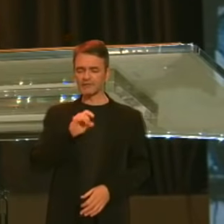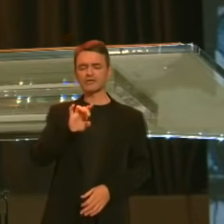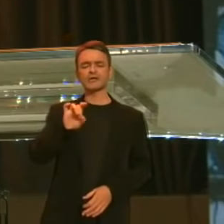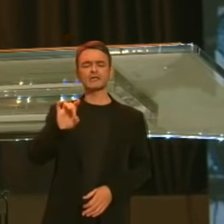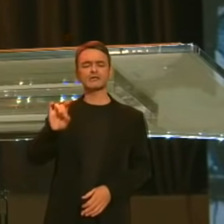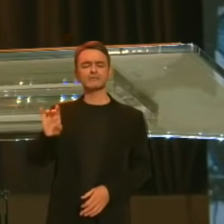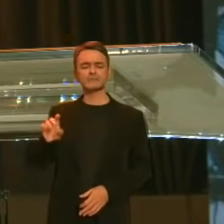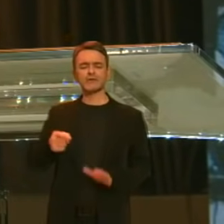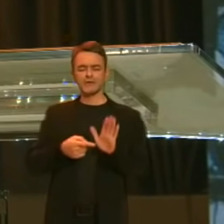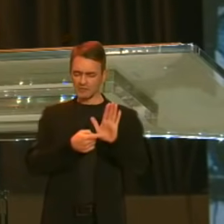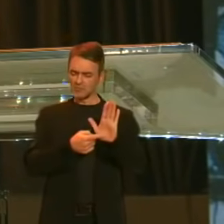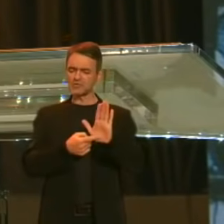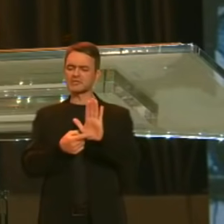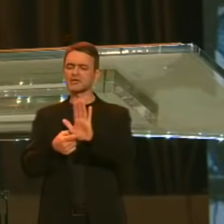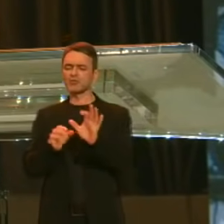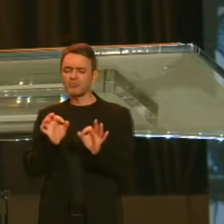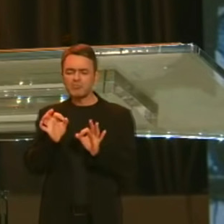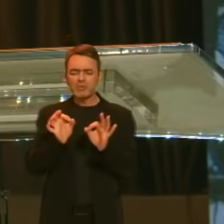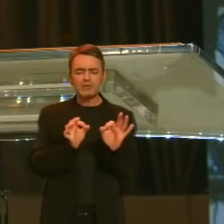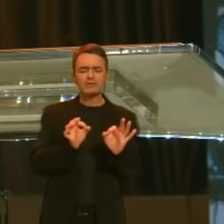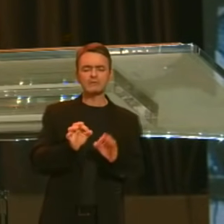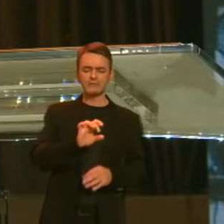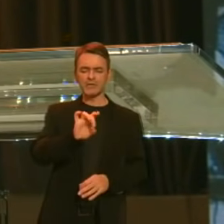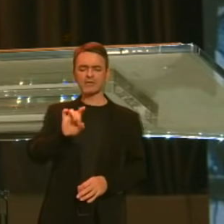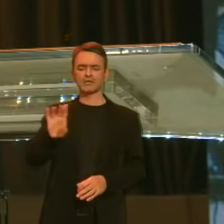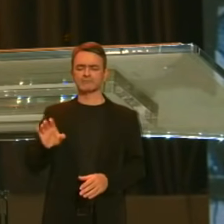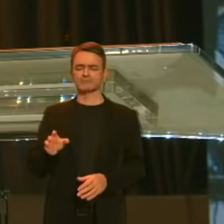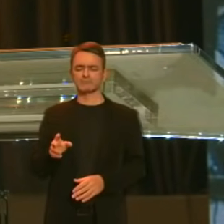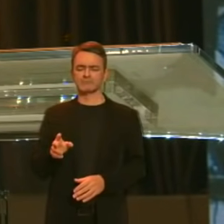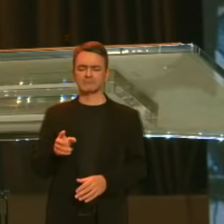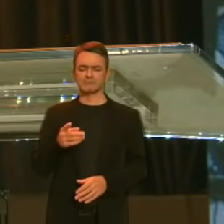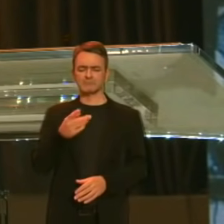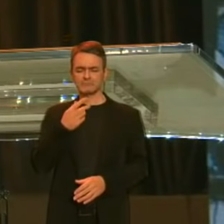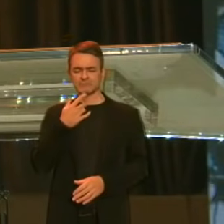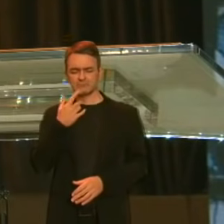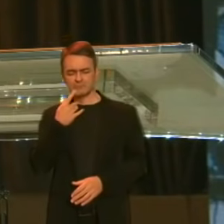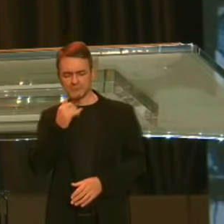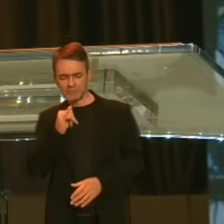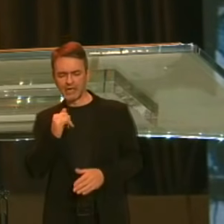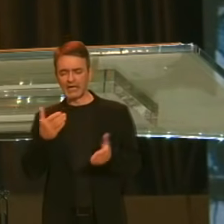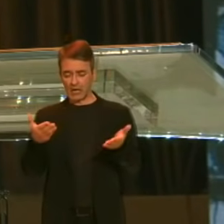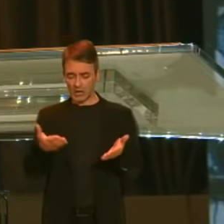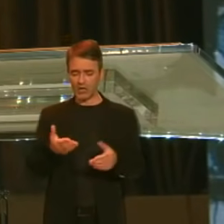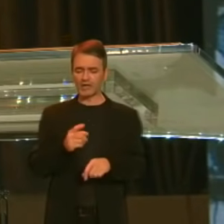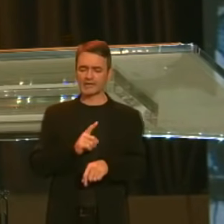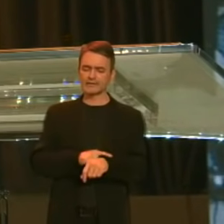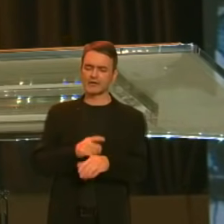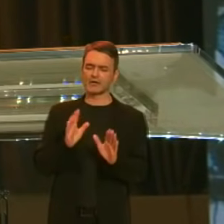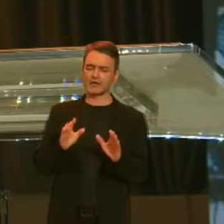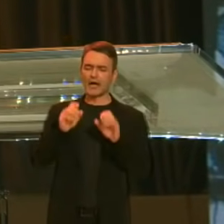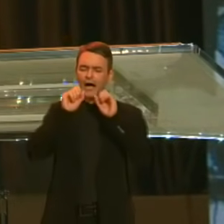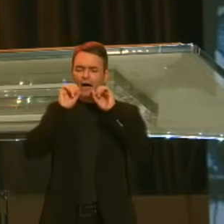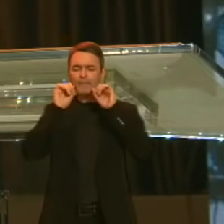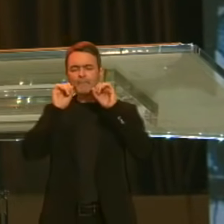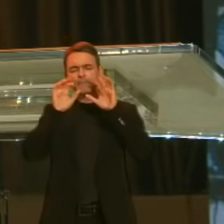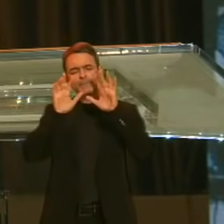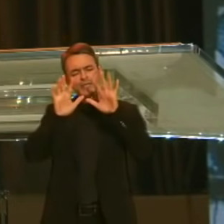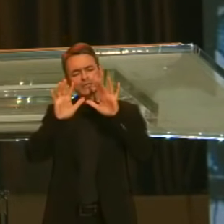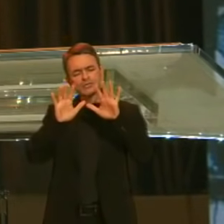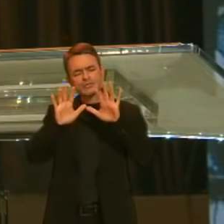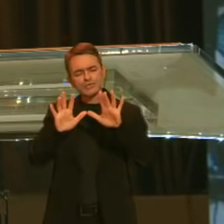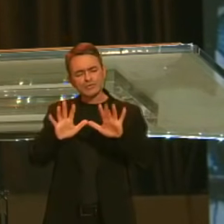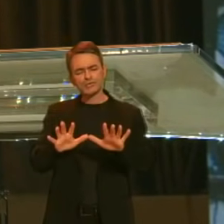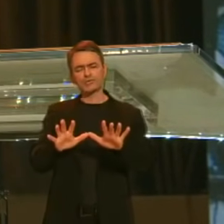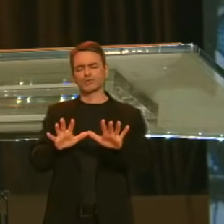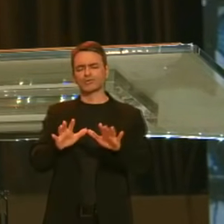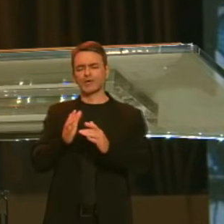passo esse plano. Ó Pai, eu quero te pedir que nesta hora eles sejam abençoados.